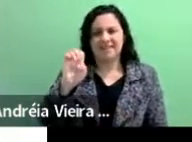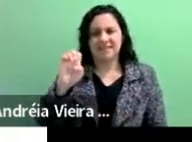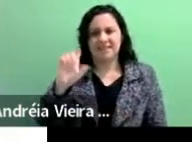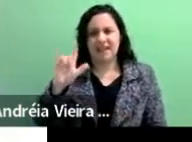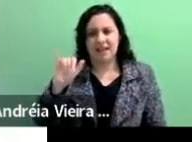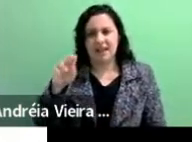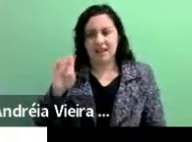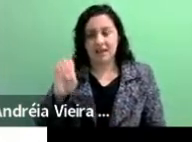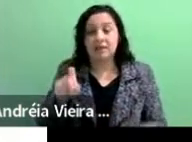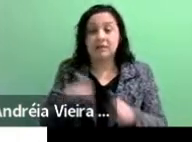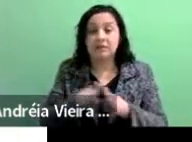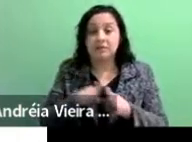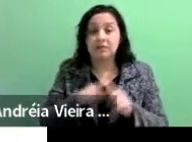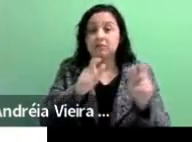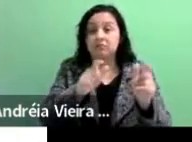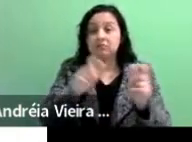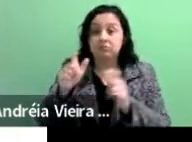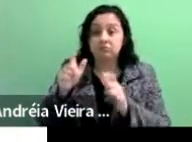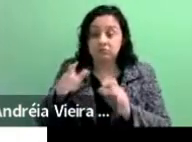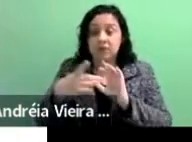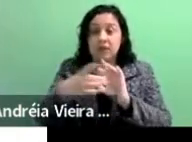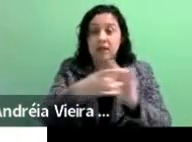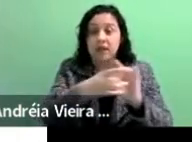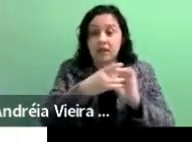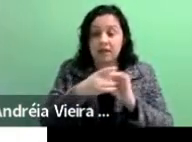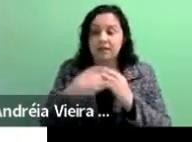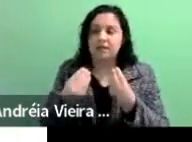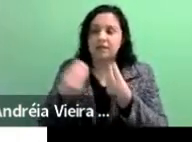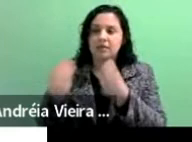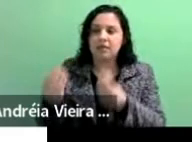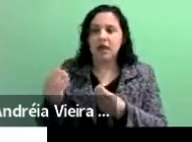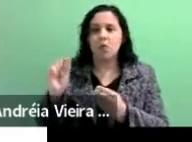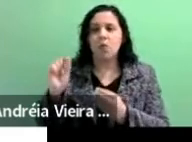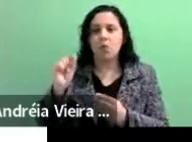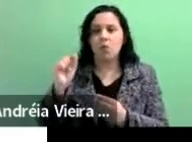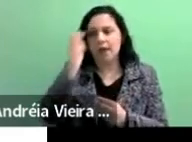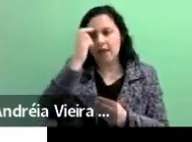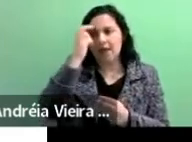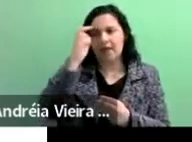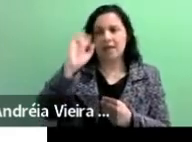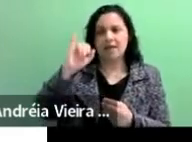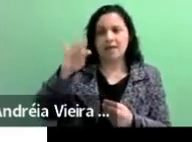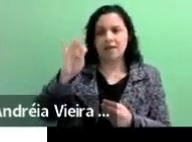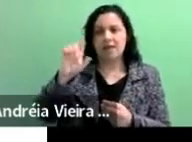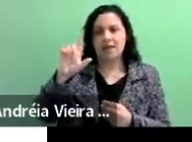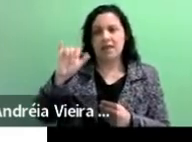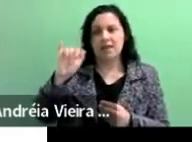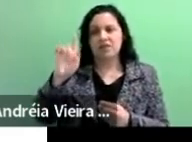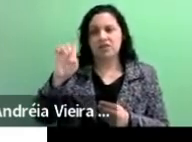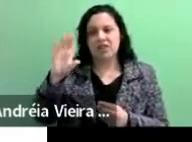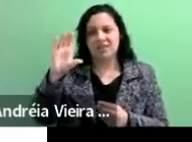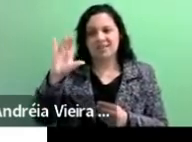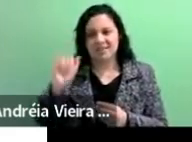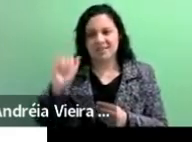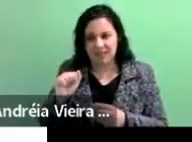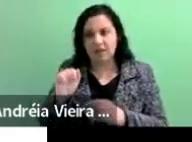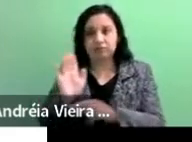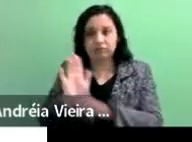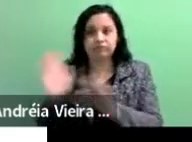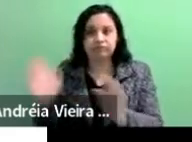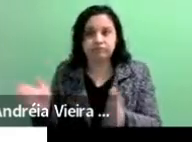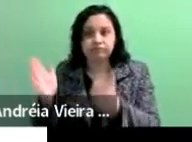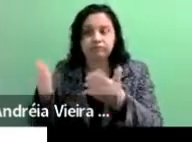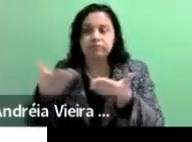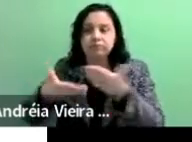traz toda a inteligência para orientar e direcionar estes instrumentos, além de promover essa interação entre